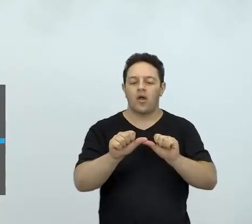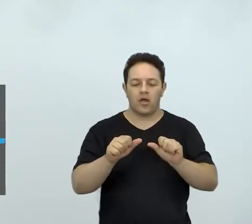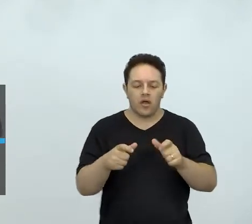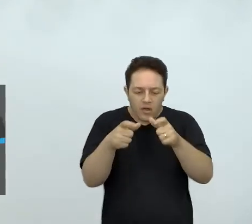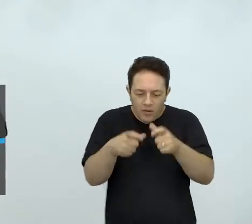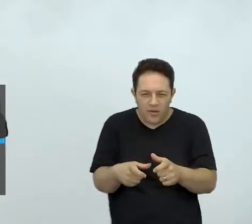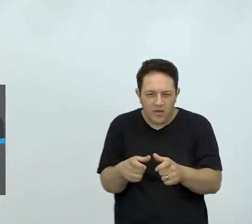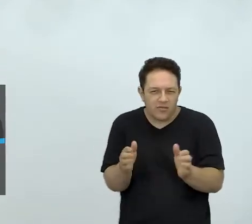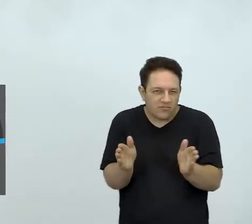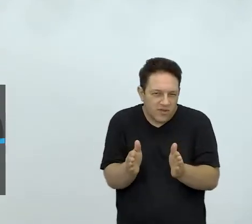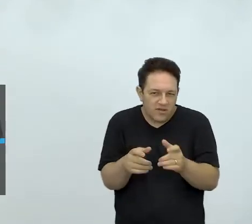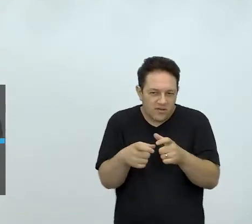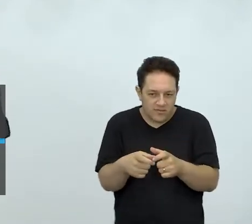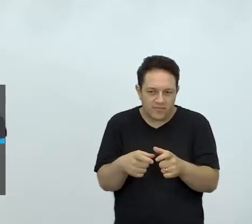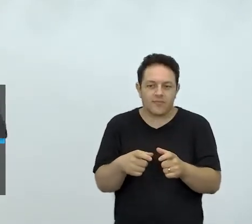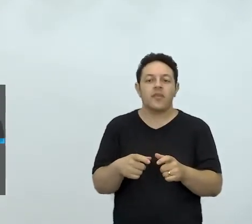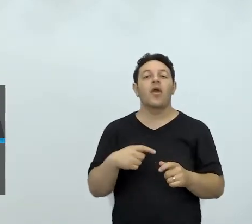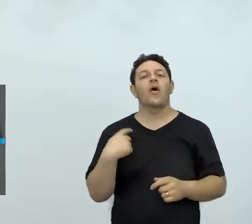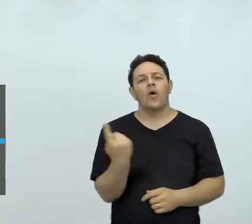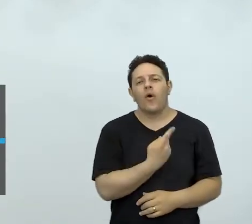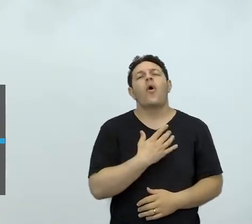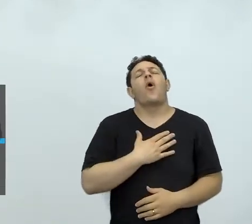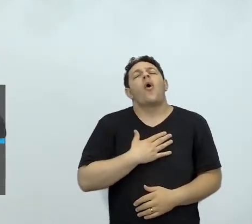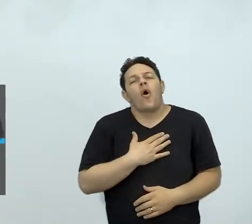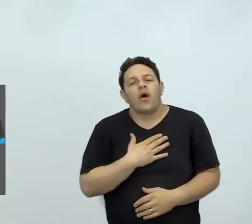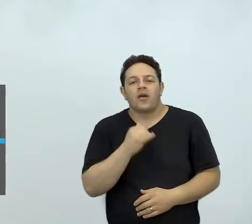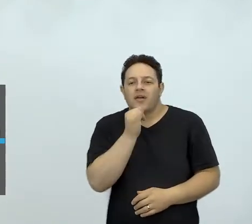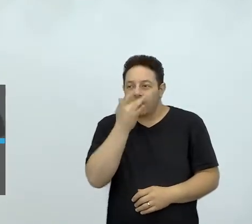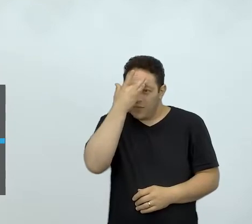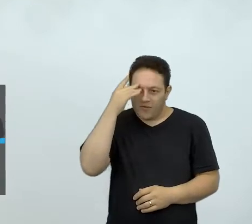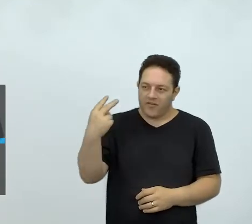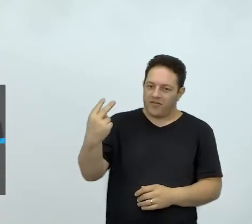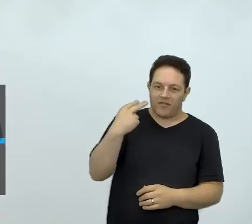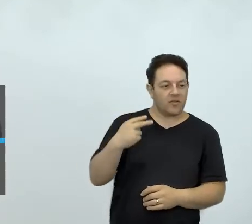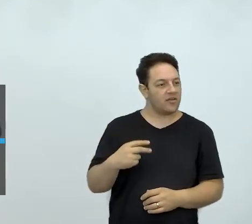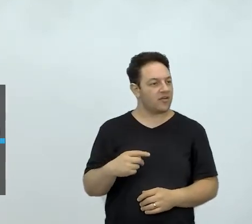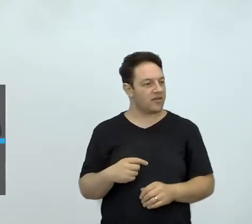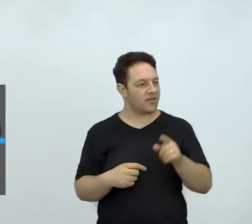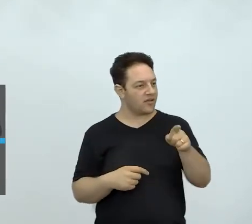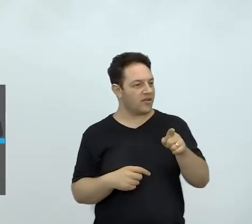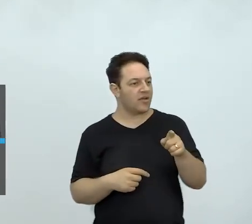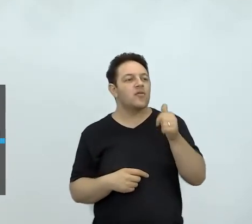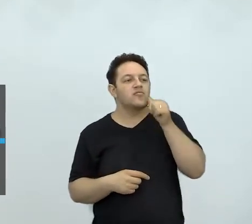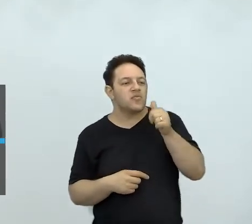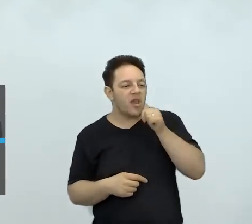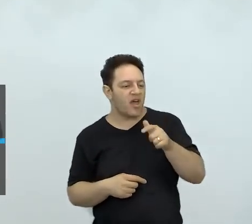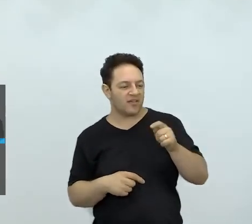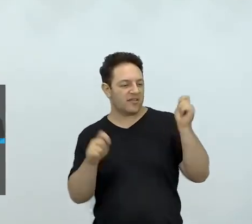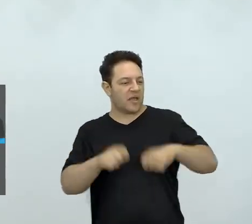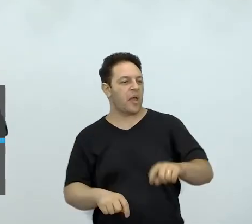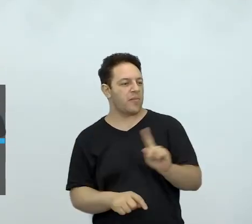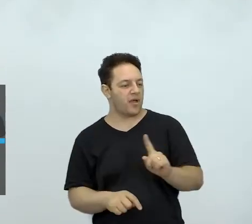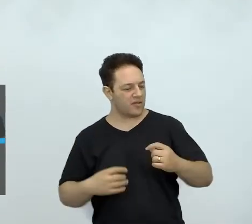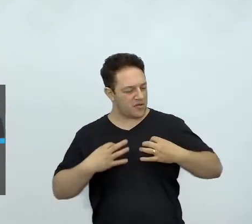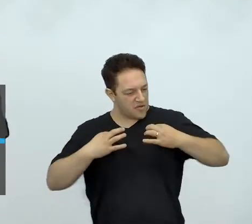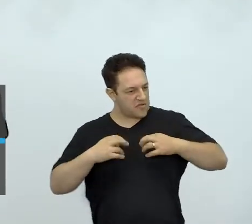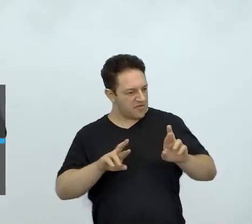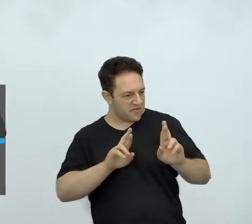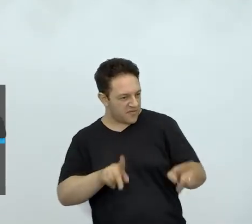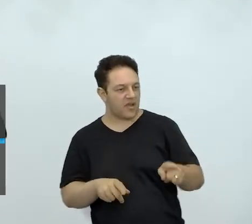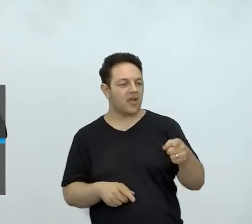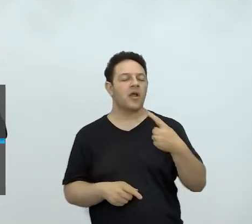menor. A gente gosta quando as pessoas falam que a gente tem menos capacidade por ser mulher ou por se vestir de uma maneira diferente